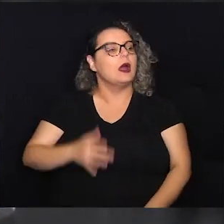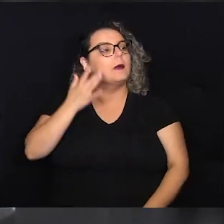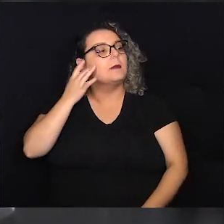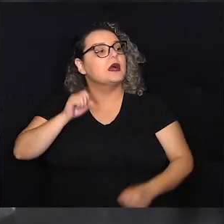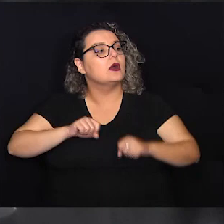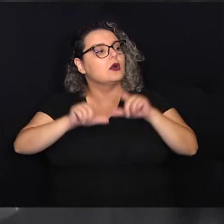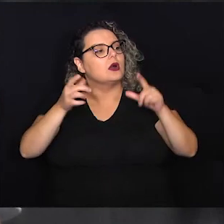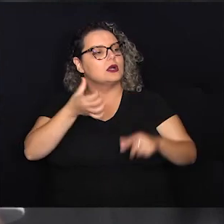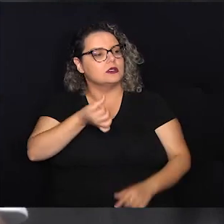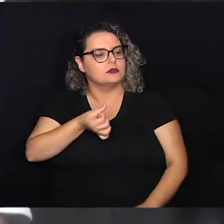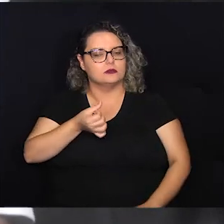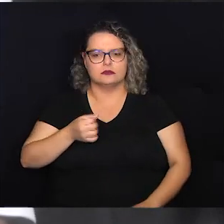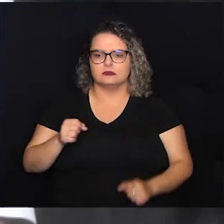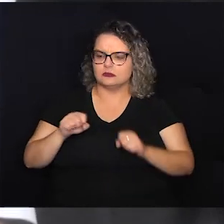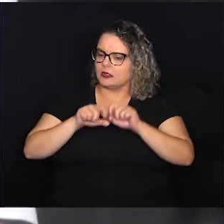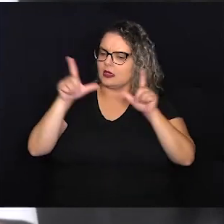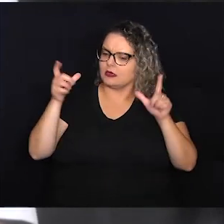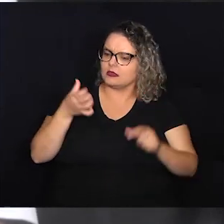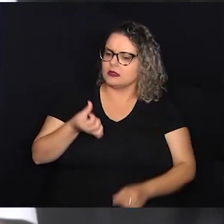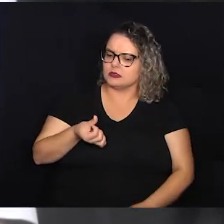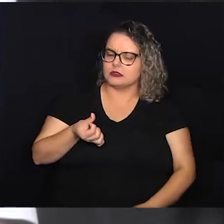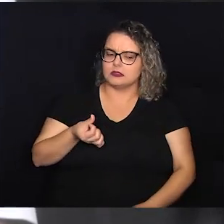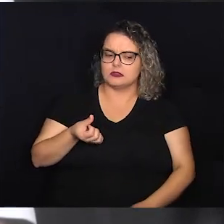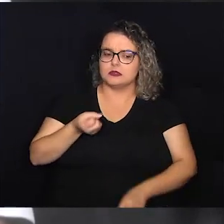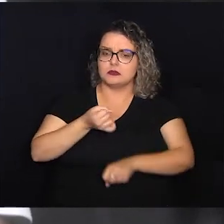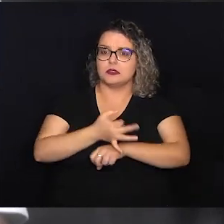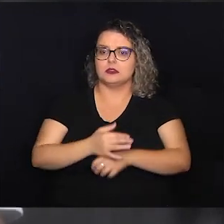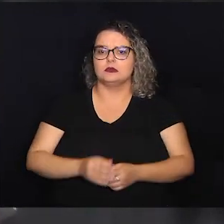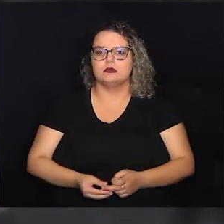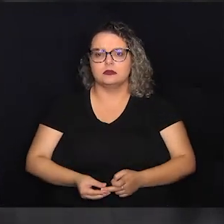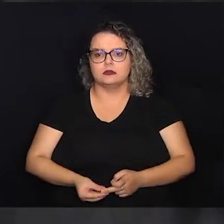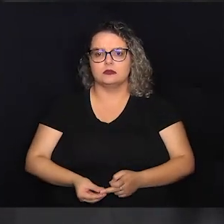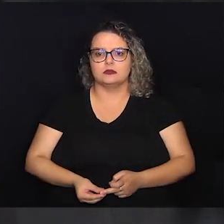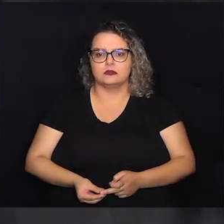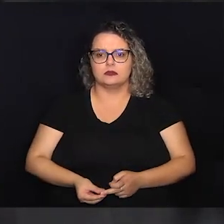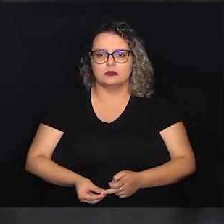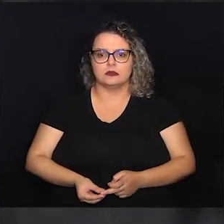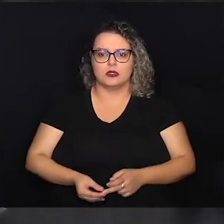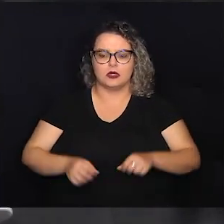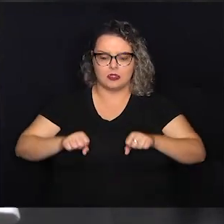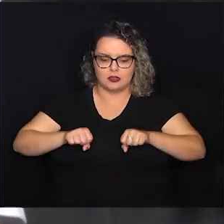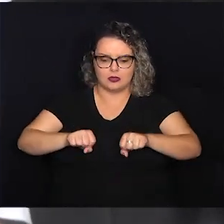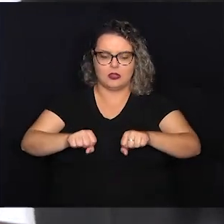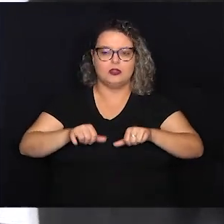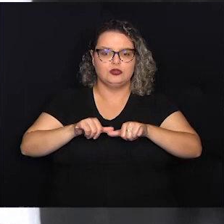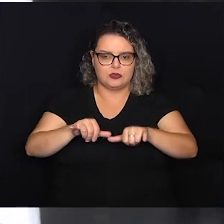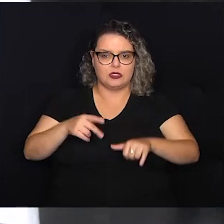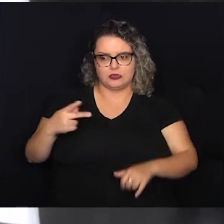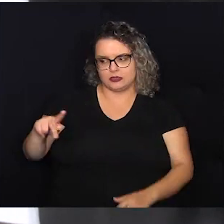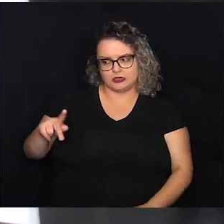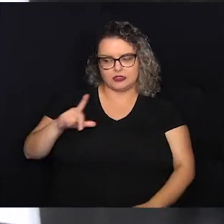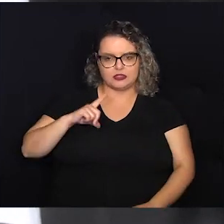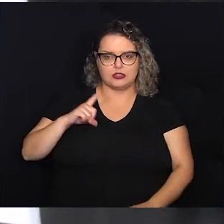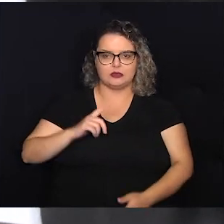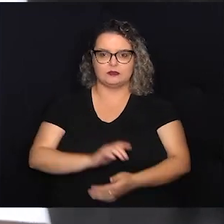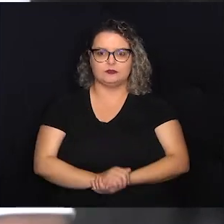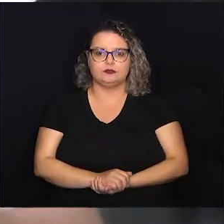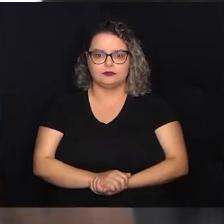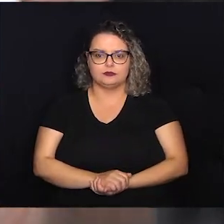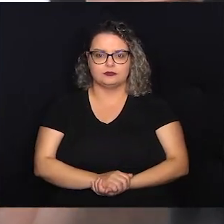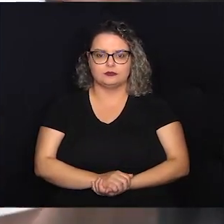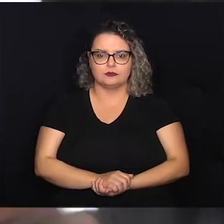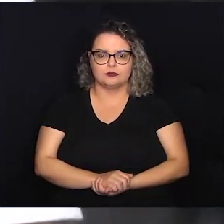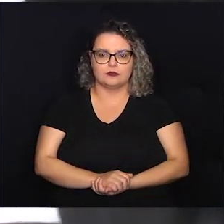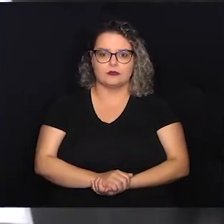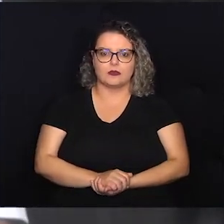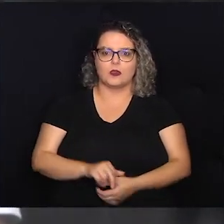para jogar. Aquele dia ele falou, amanhã você acorda às 6 horas da manhã. Eu acordei às 6 horas da manhã, ele pegou um